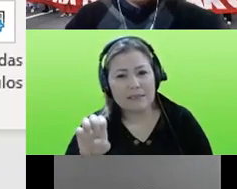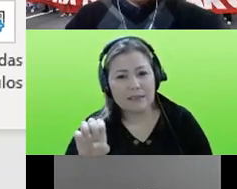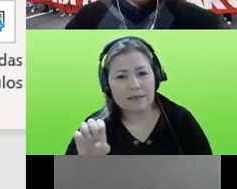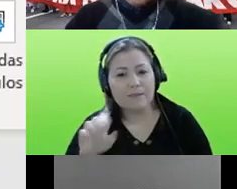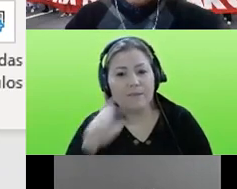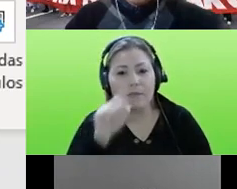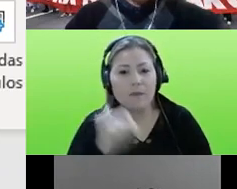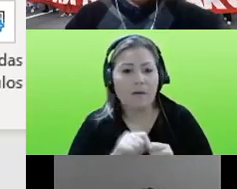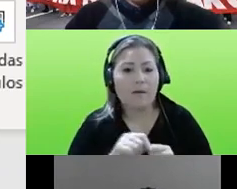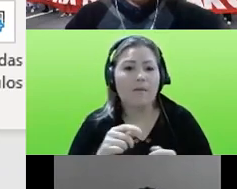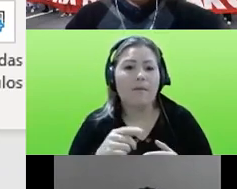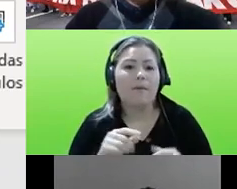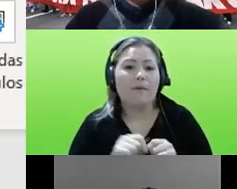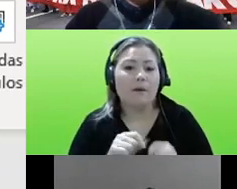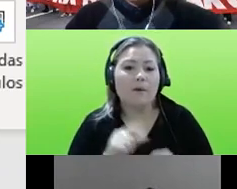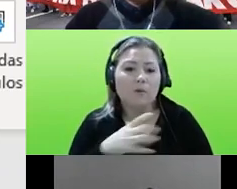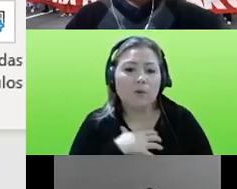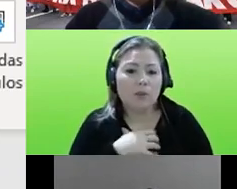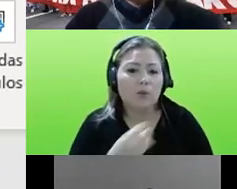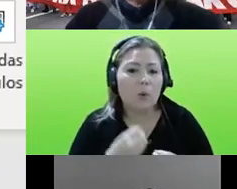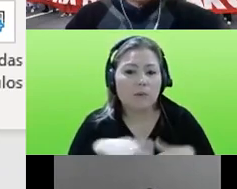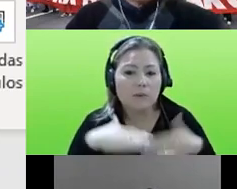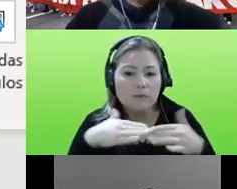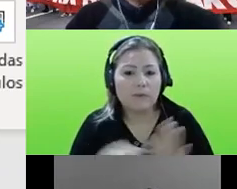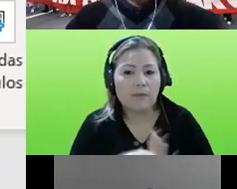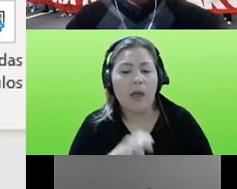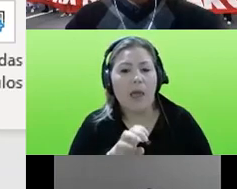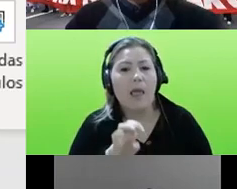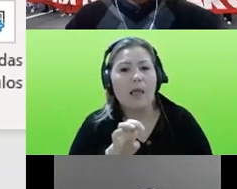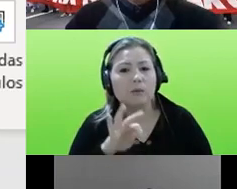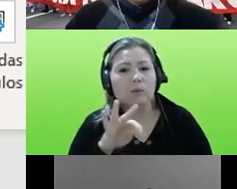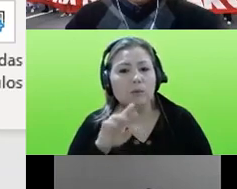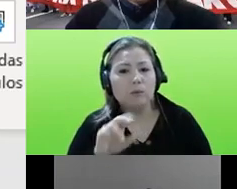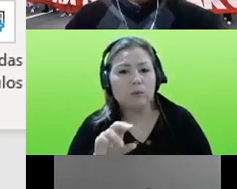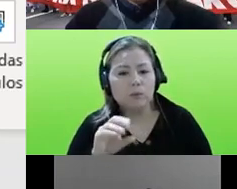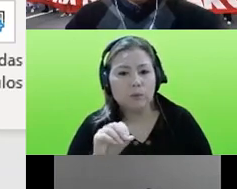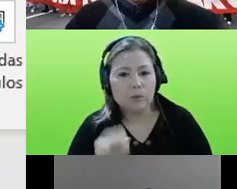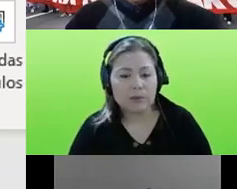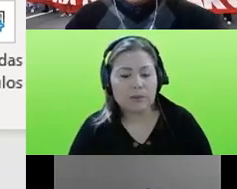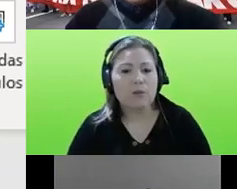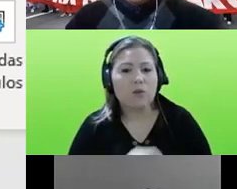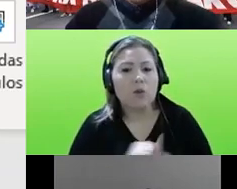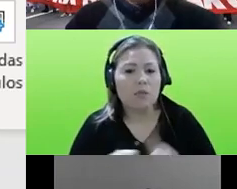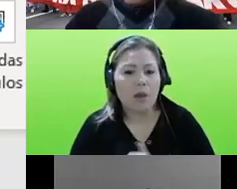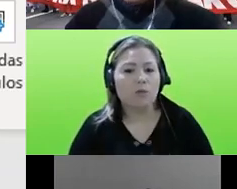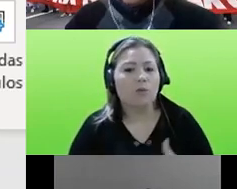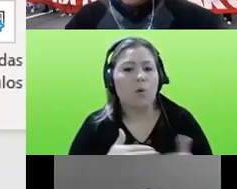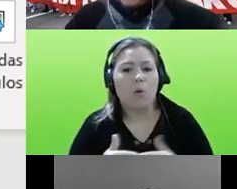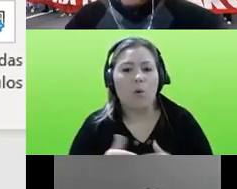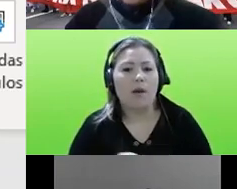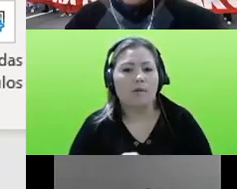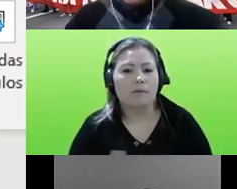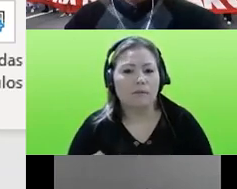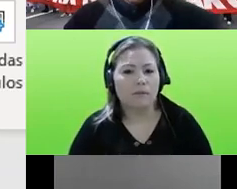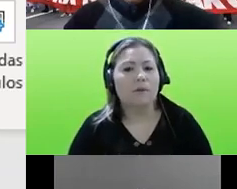publicidade e da maneira como se desenvolve o ethos social de qualquer realidade social, inclusive